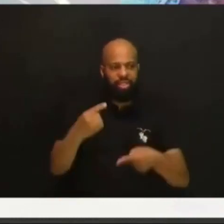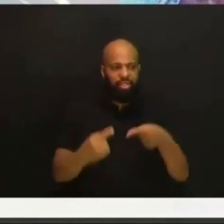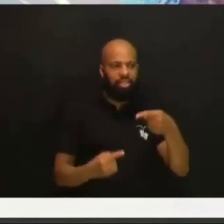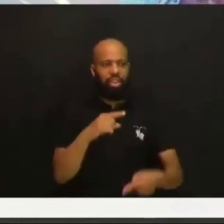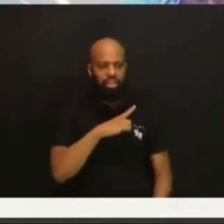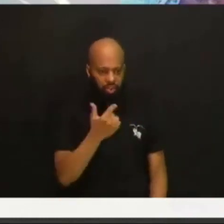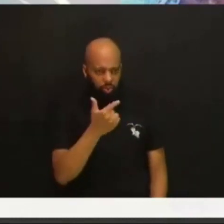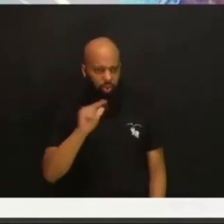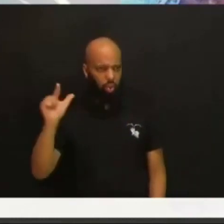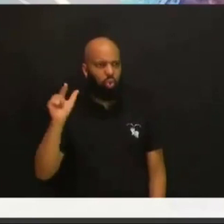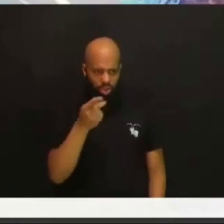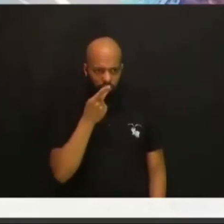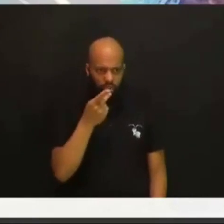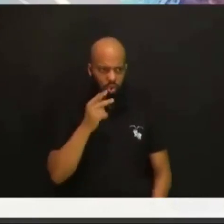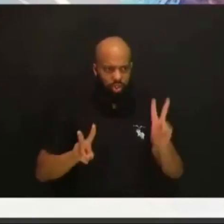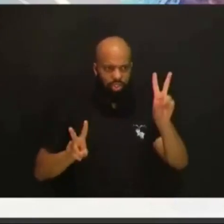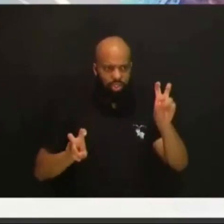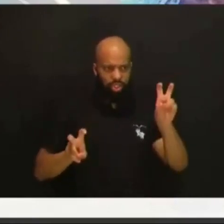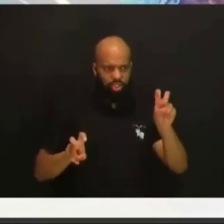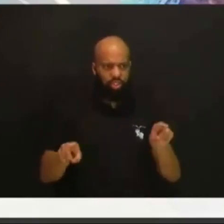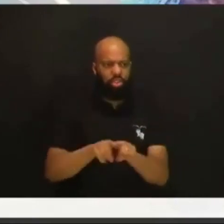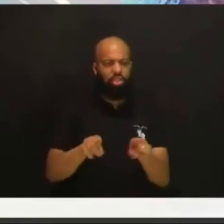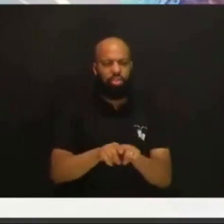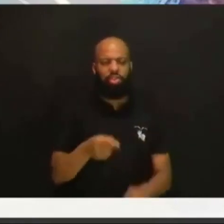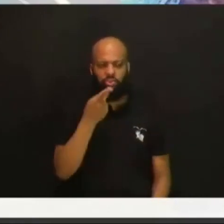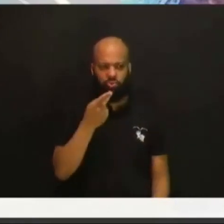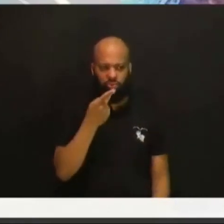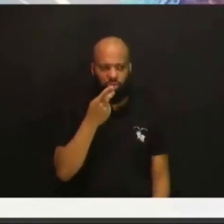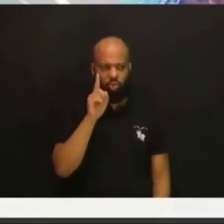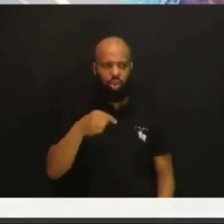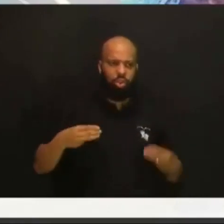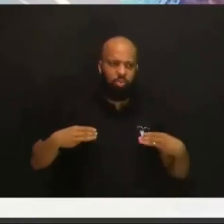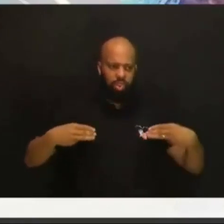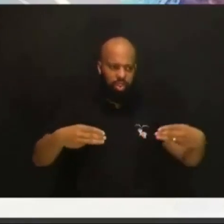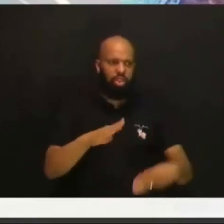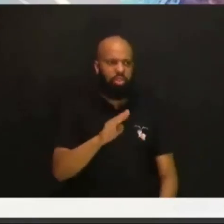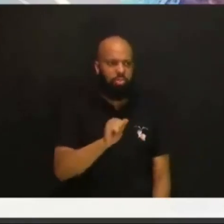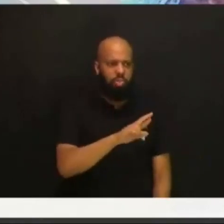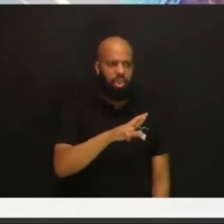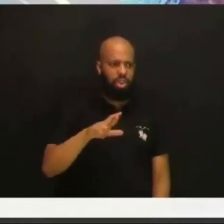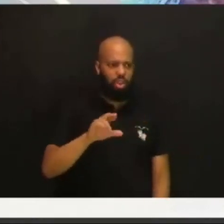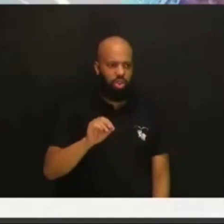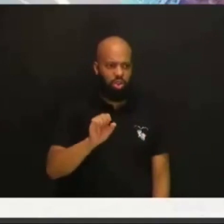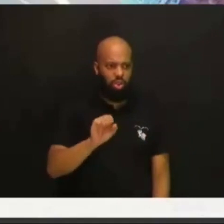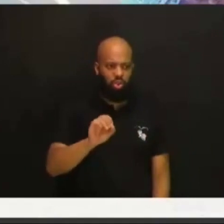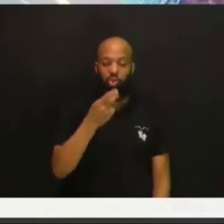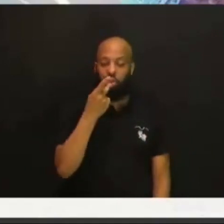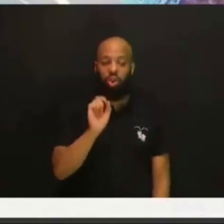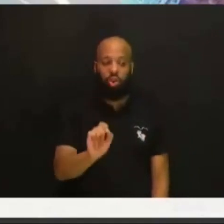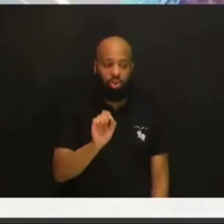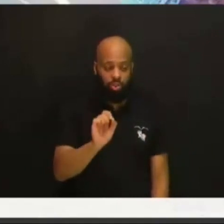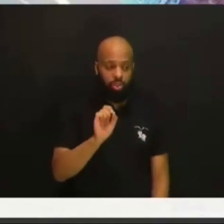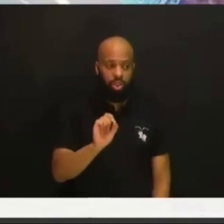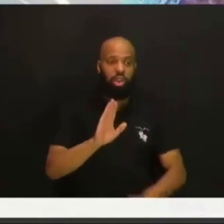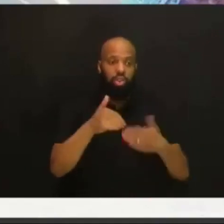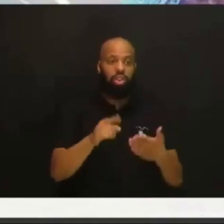outra citação ali que acho que é do ministro Barroso, talvez, que o Henrique tenha citado, que ele diz assim, como sendo